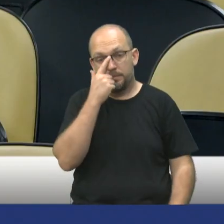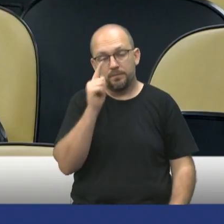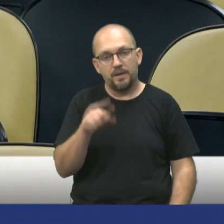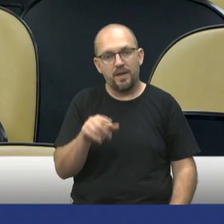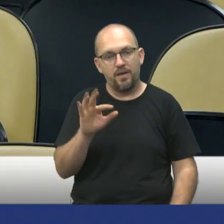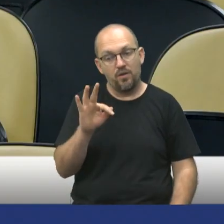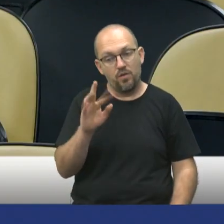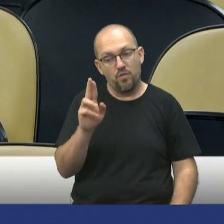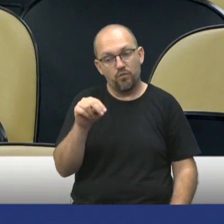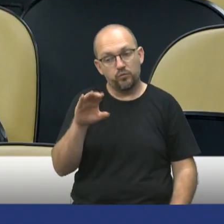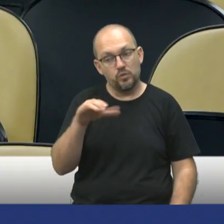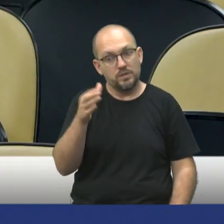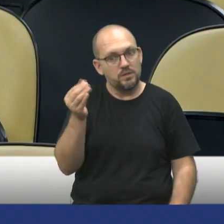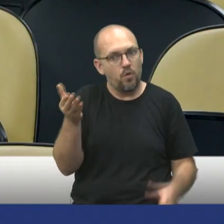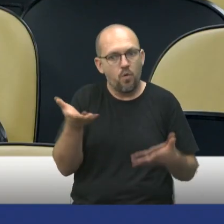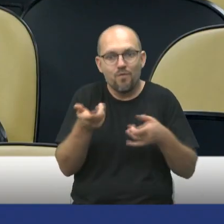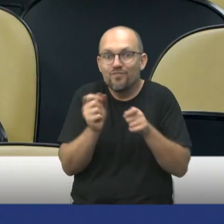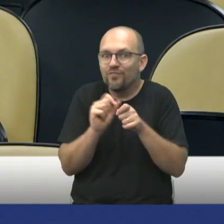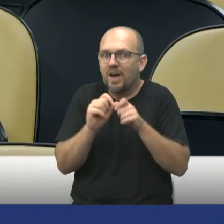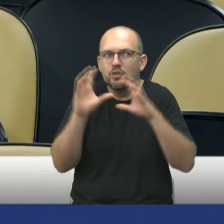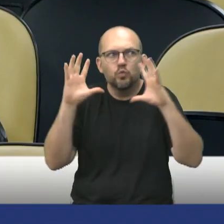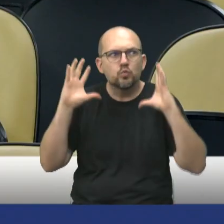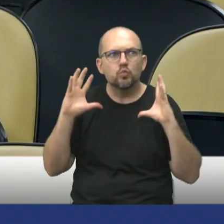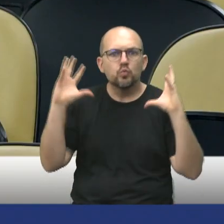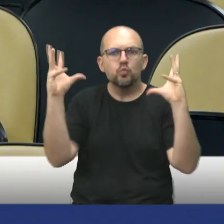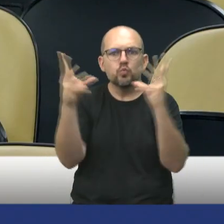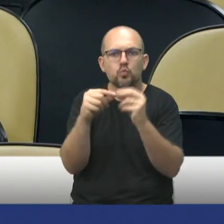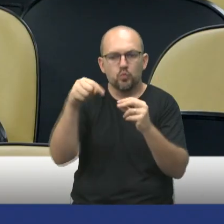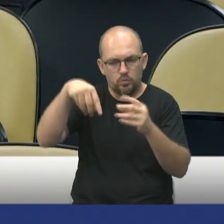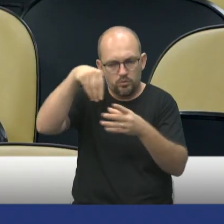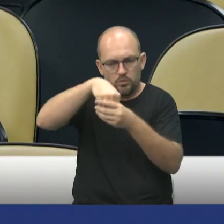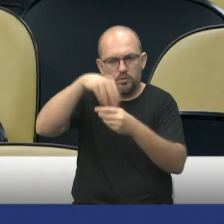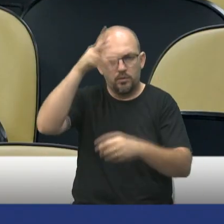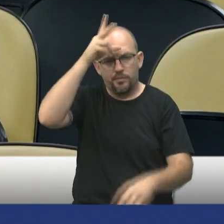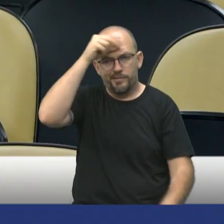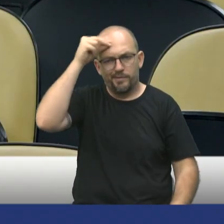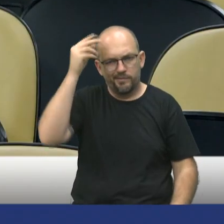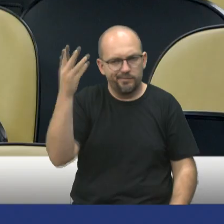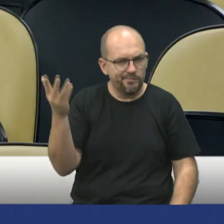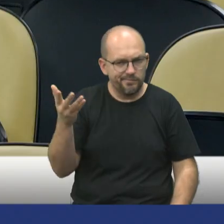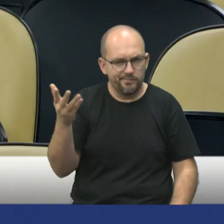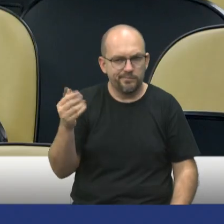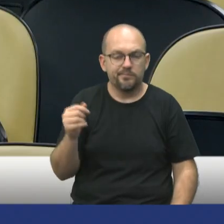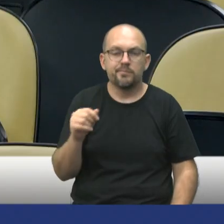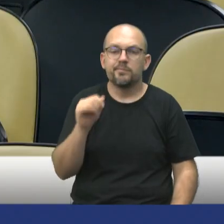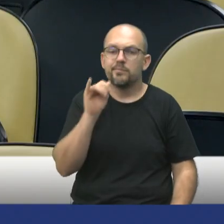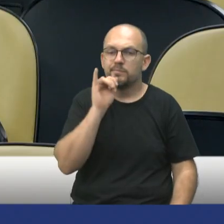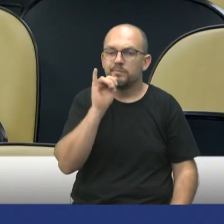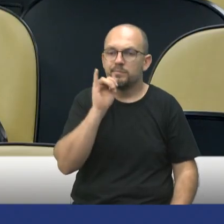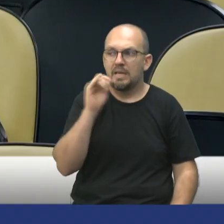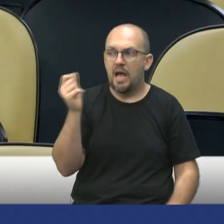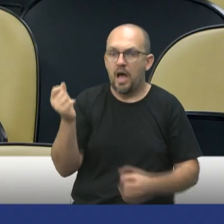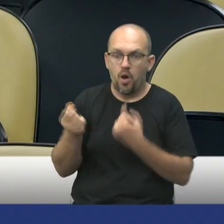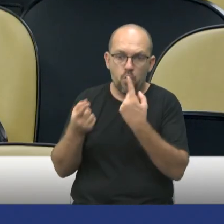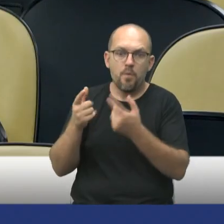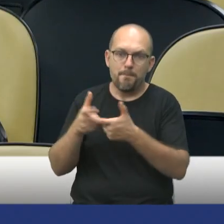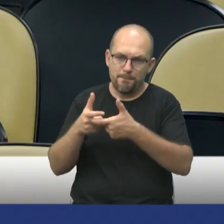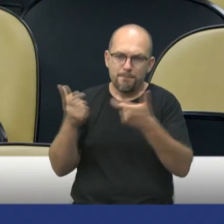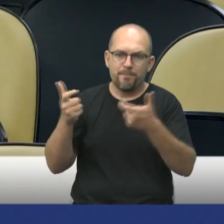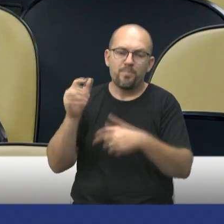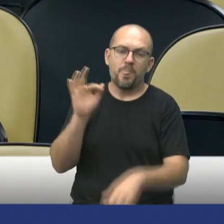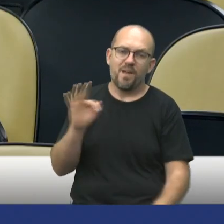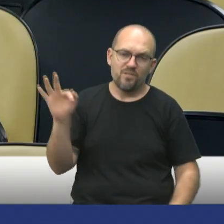função que hoje faz tudo dentro da Prefeitura, né? Nós temos agentes aqui em sua maioria com faculdade,